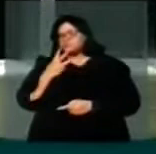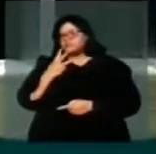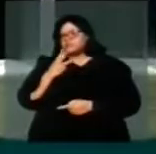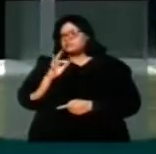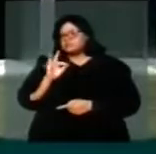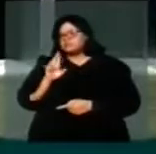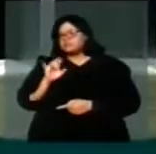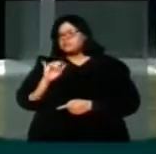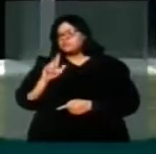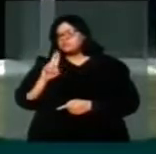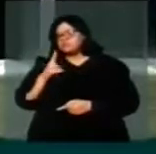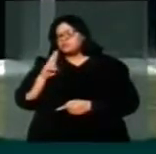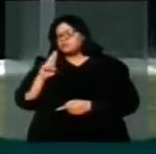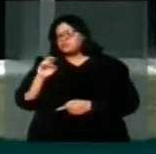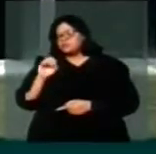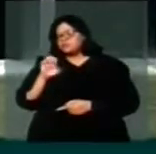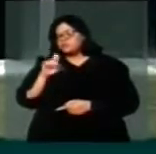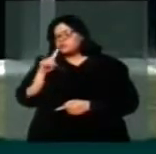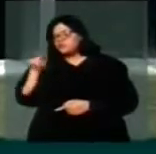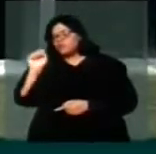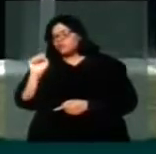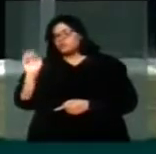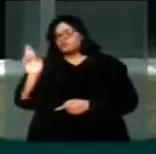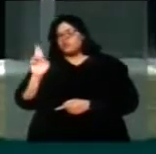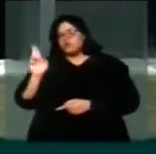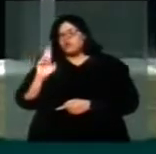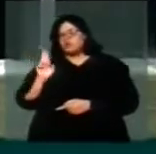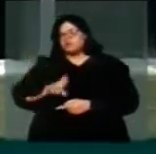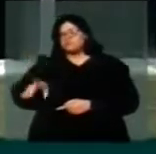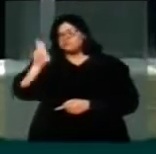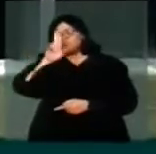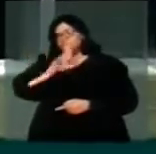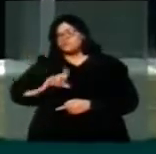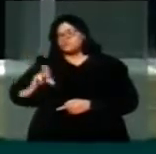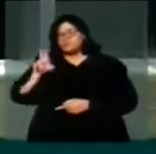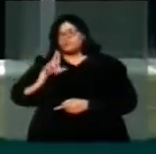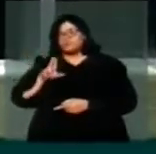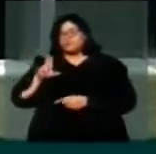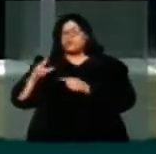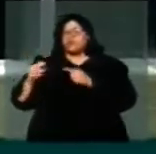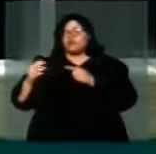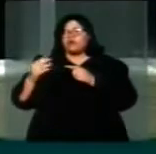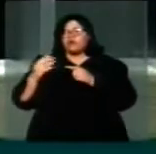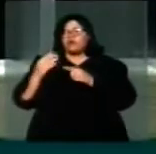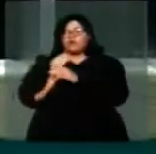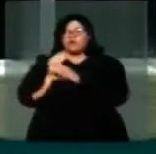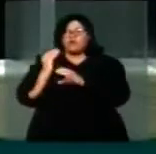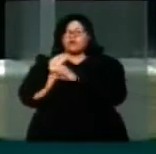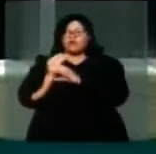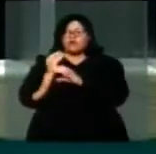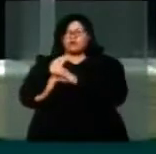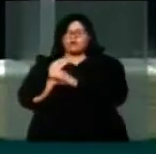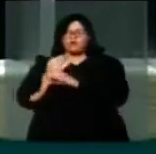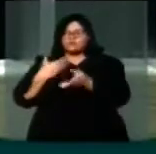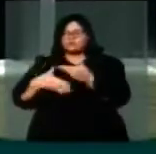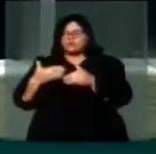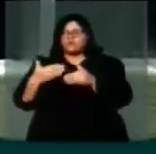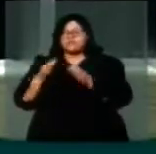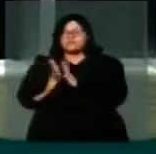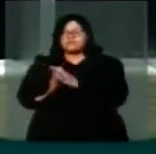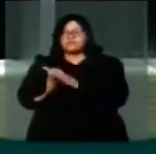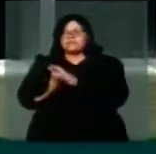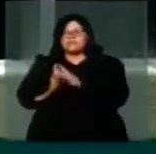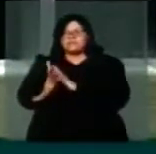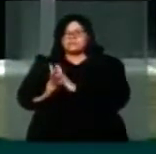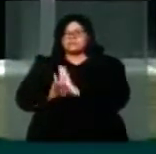Cuba. O impedimento do desenvolvimento científico e tecnológico, o impedimento da troca internacional,